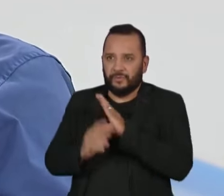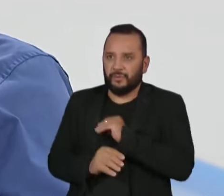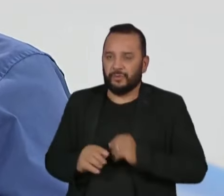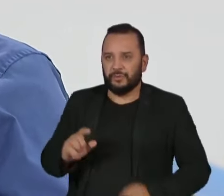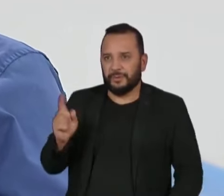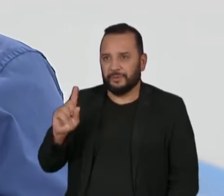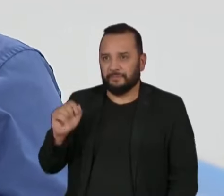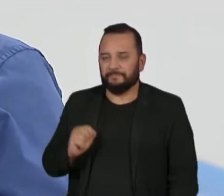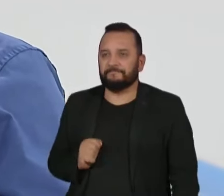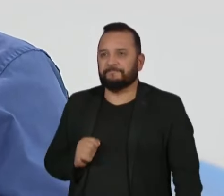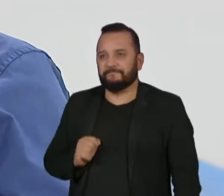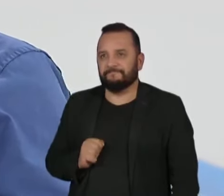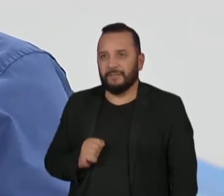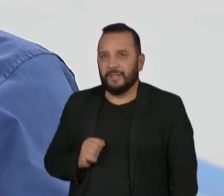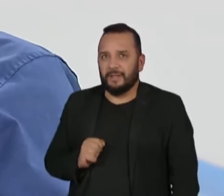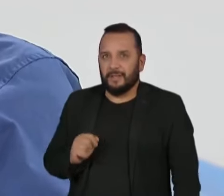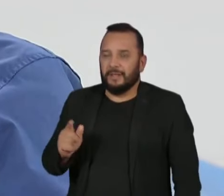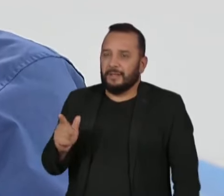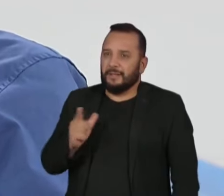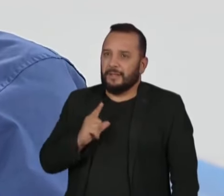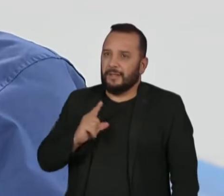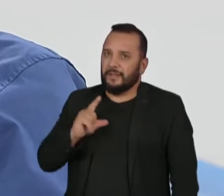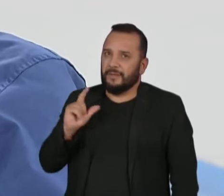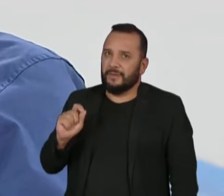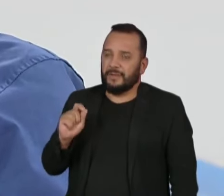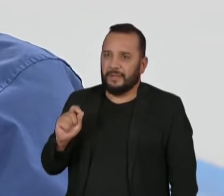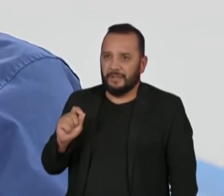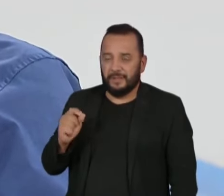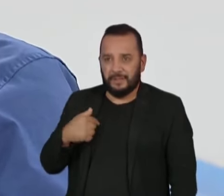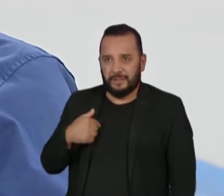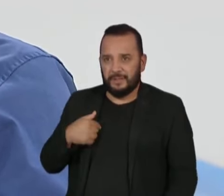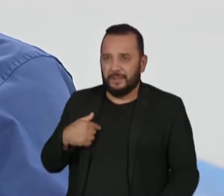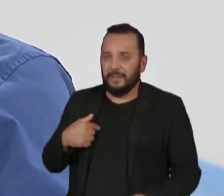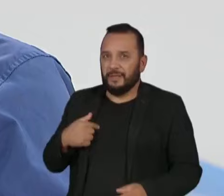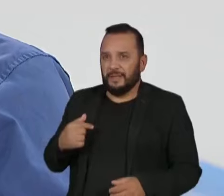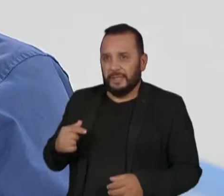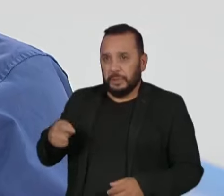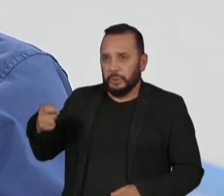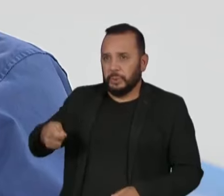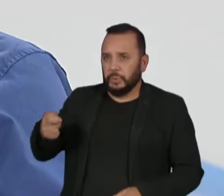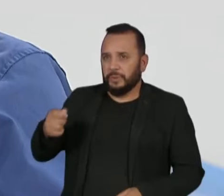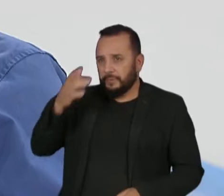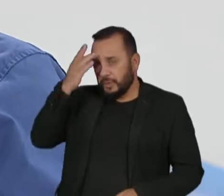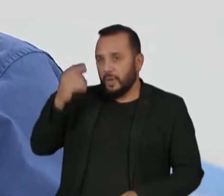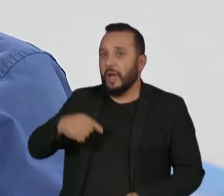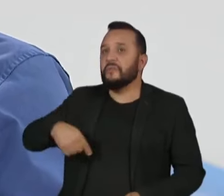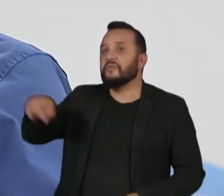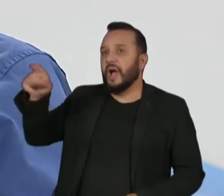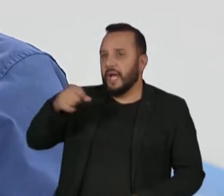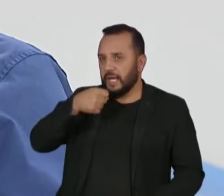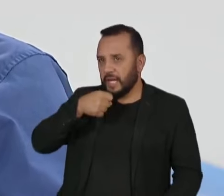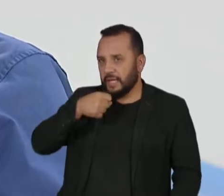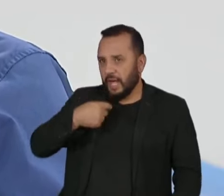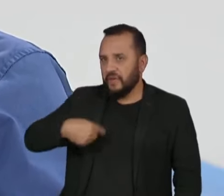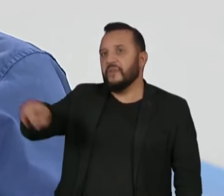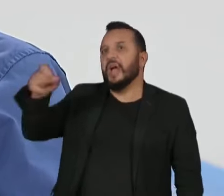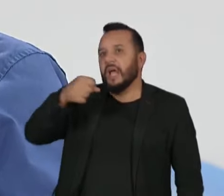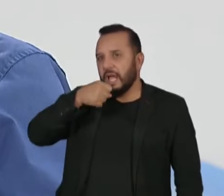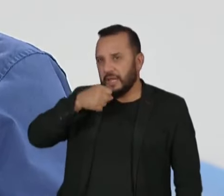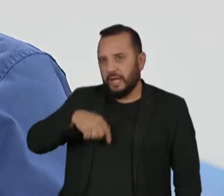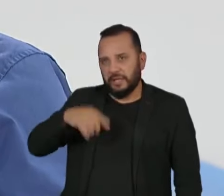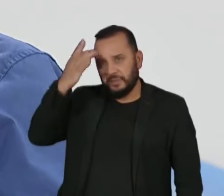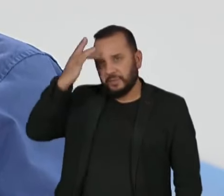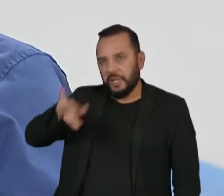Então, a gente viveu agora uma onda muito dura das pessoas falando: não, vai cantar, que é o que você faz melhor,